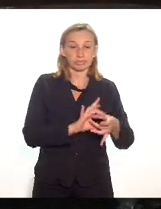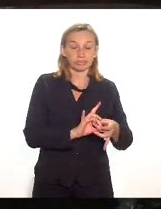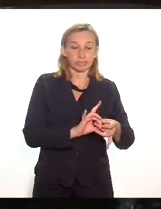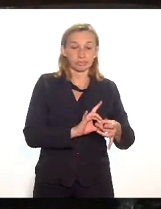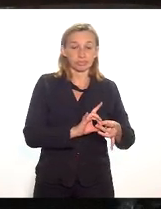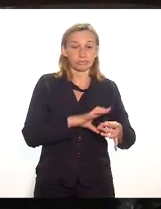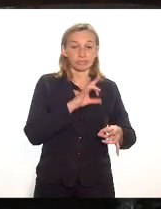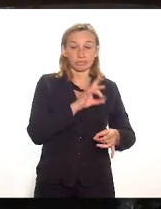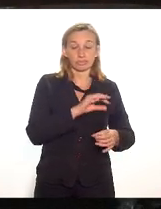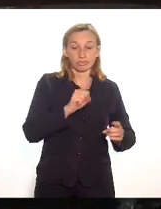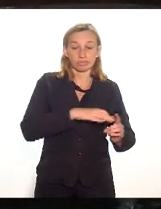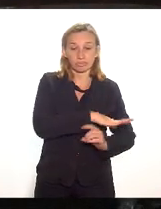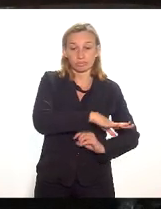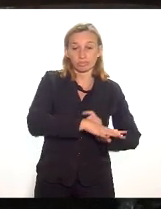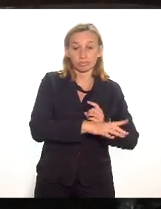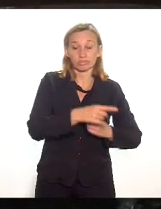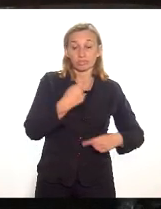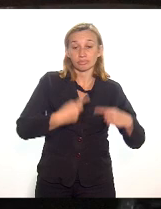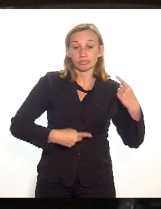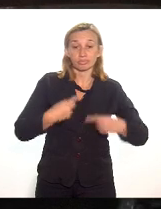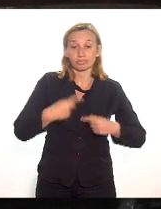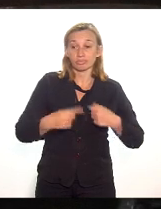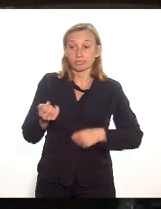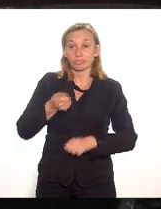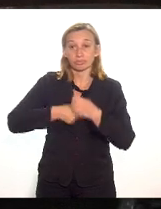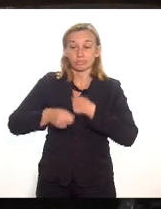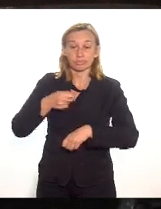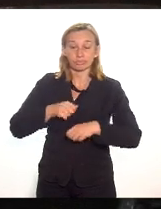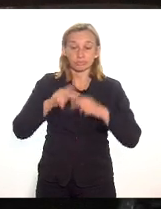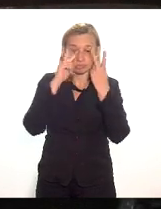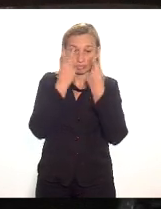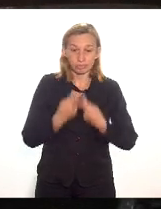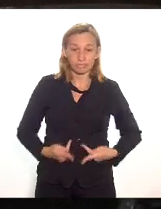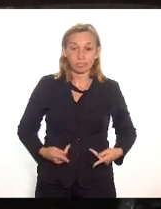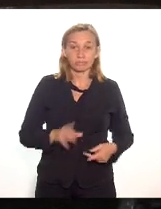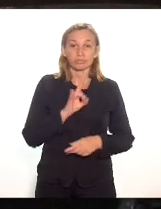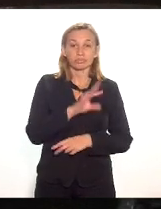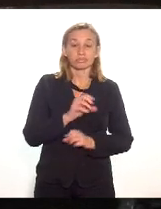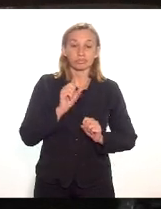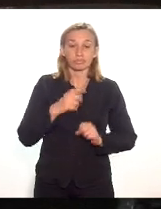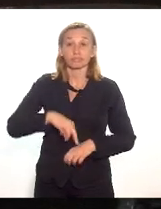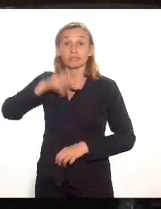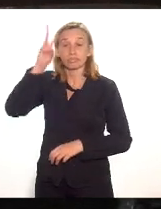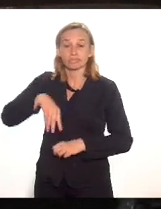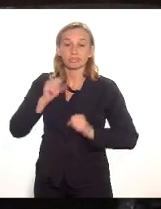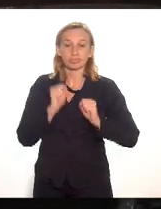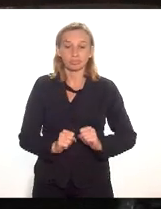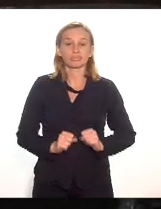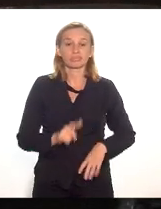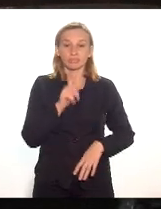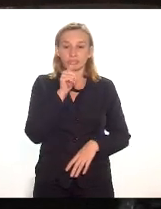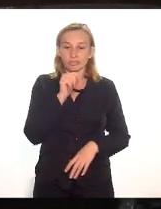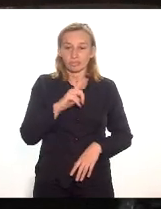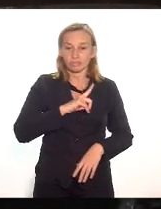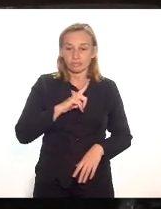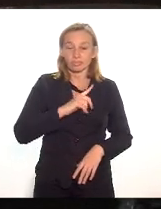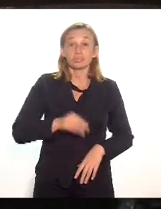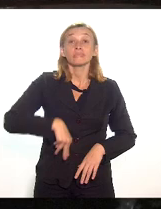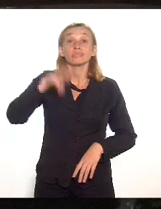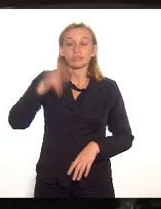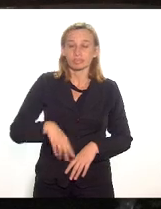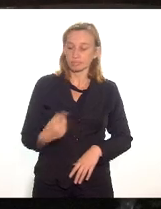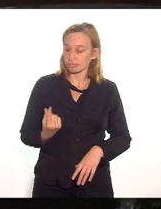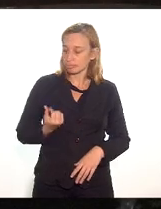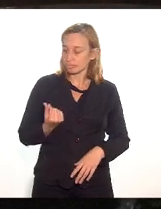e econômica e humanitária para dizer que só quem pode ter acesso à água é quem tem dinheiro